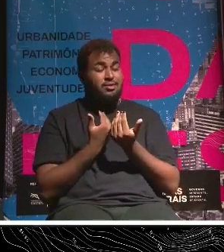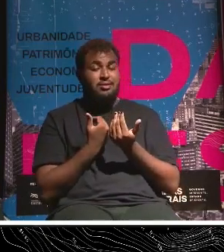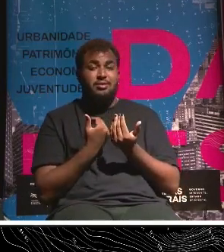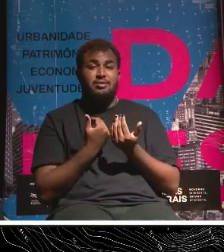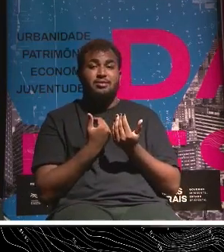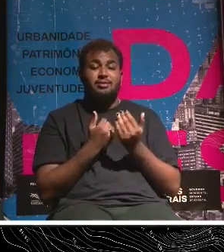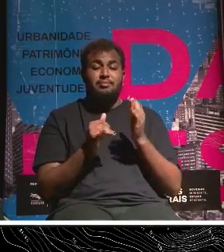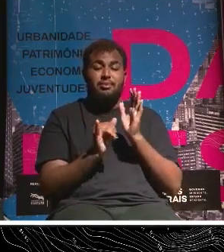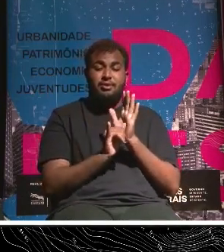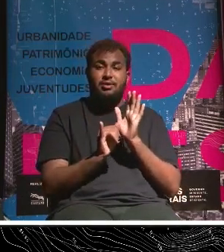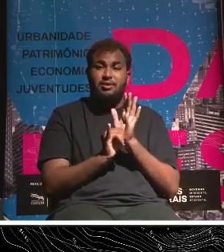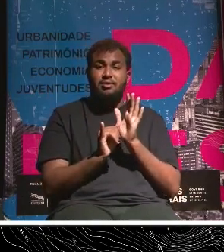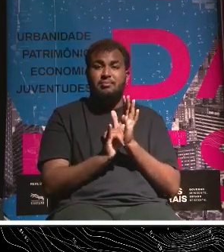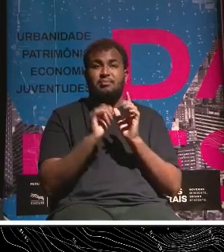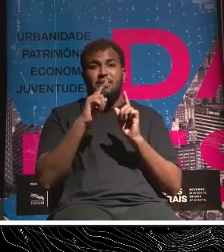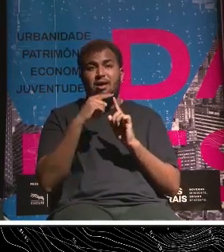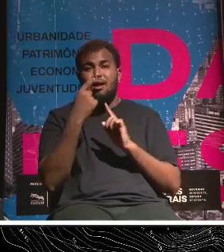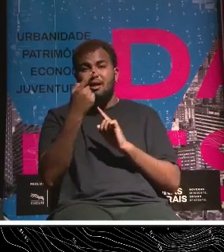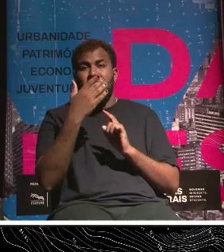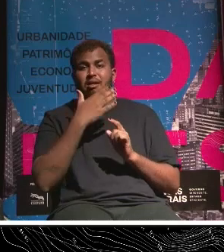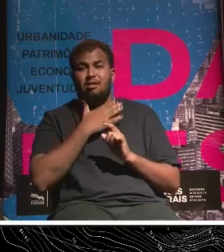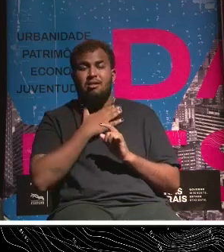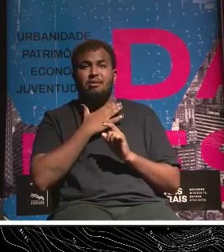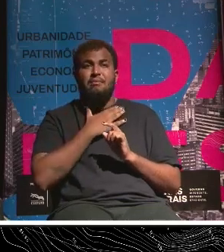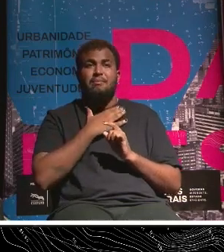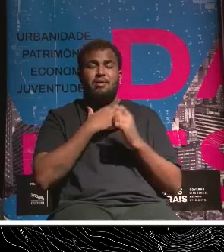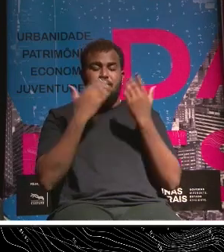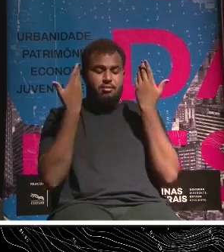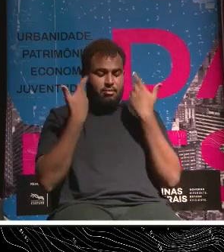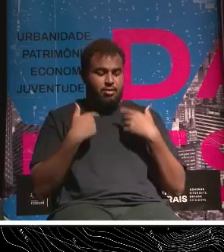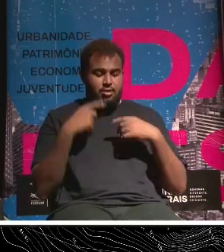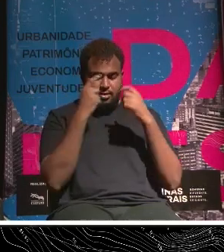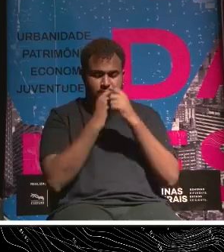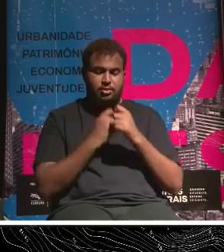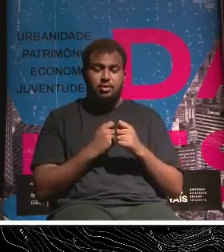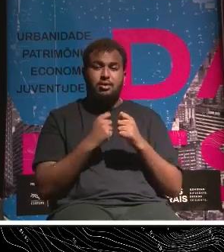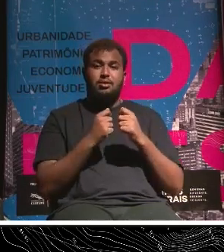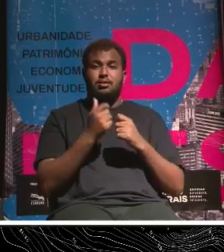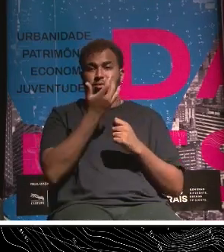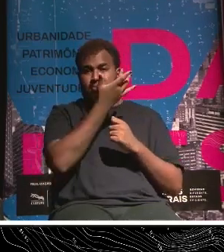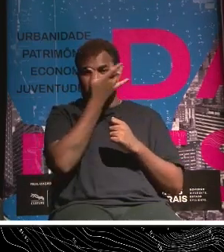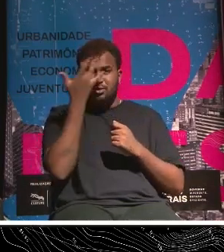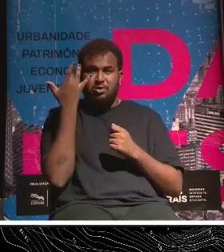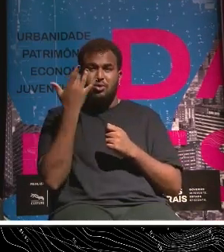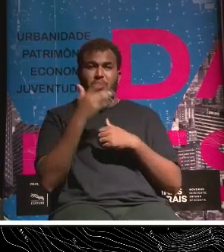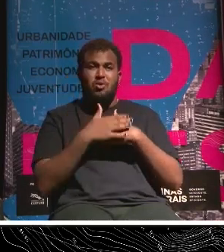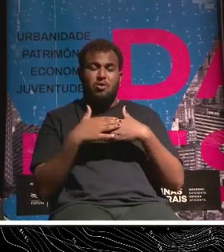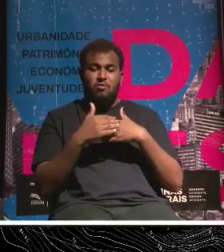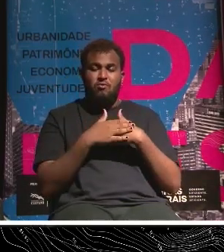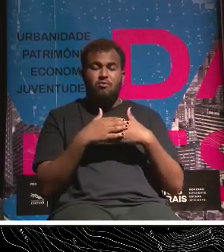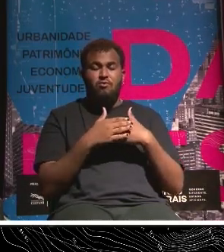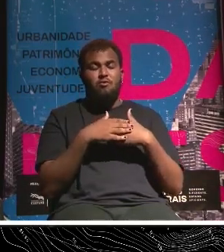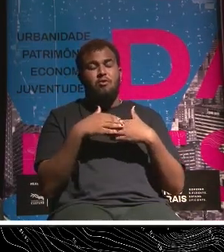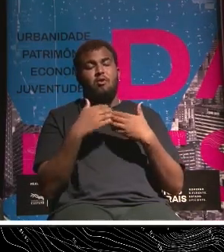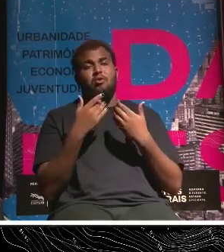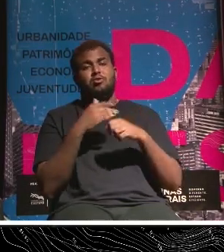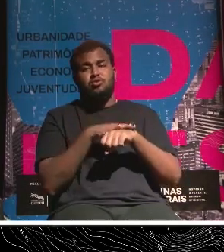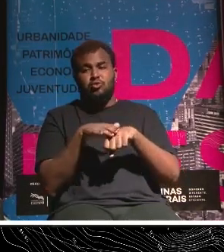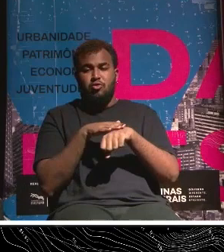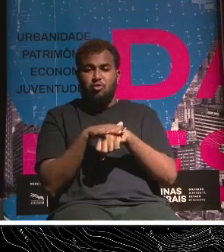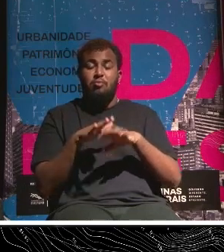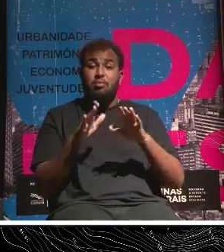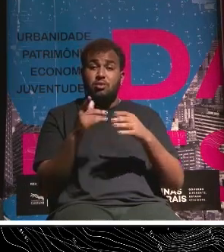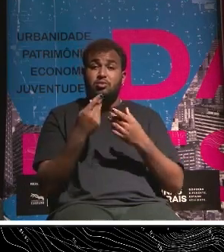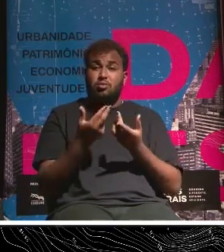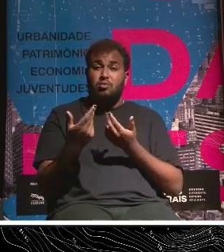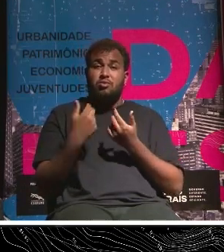me identifica para além da minha estética, como uma pessoa ali, talvez de conforto de diálogo, mas também como eu falo com eles.